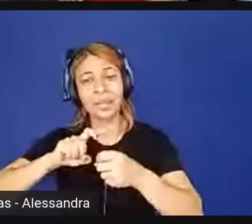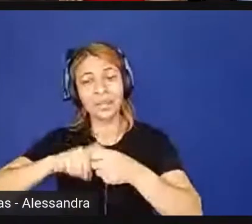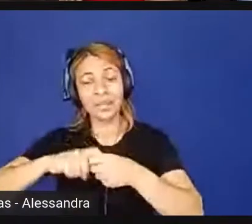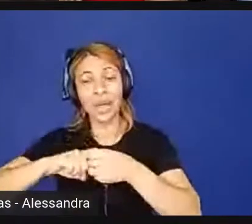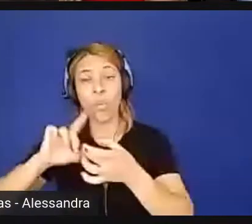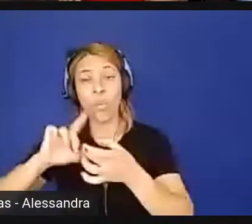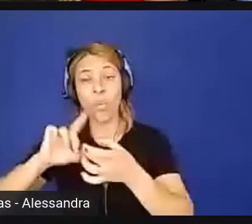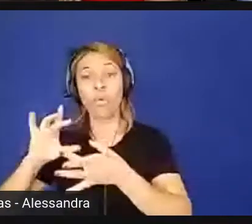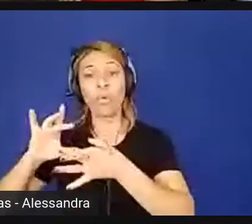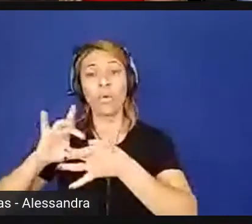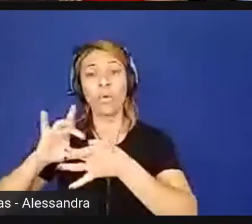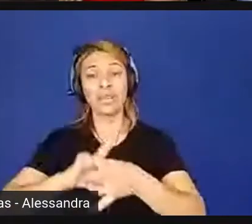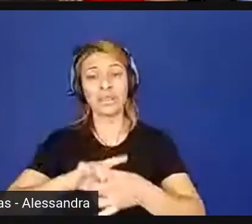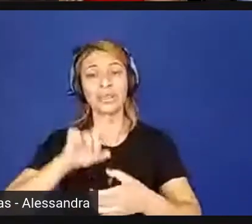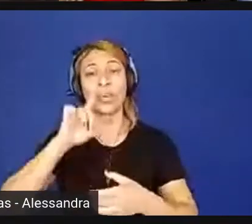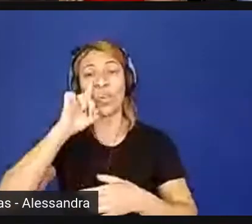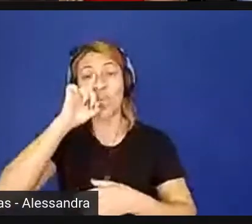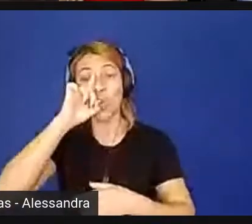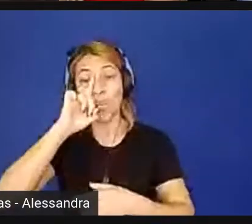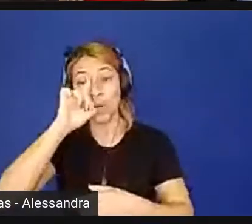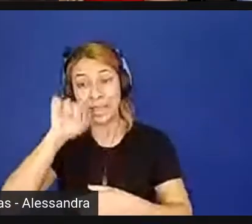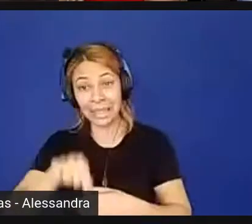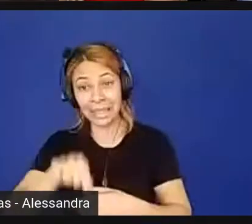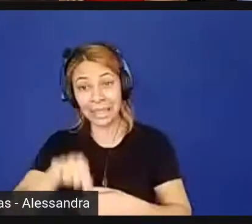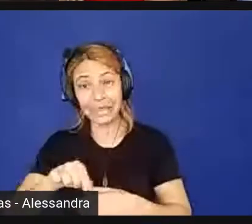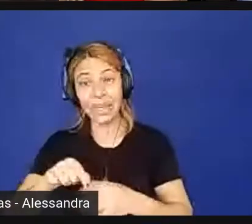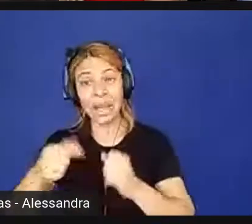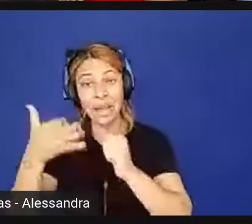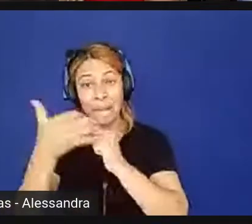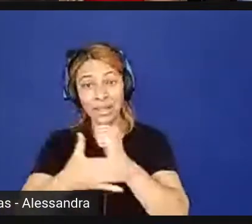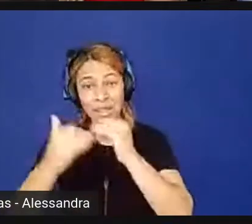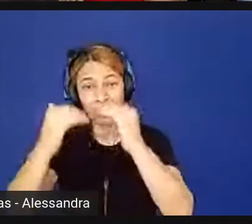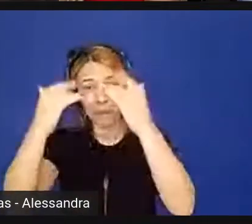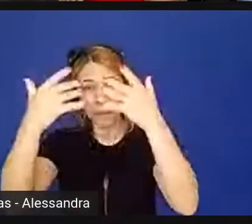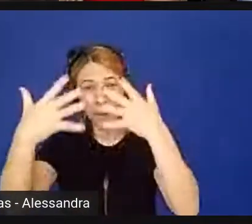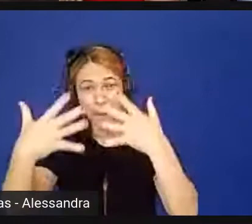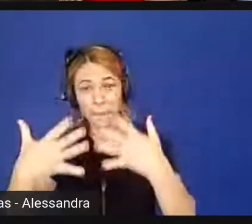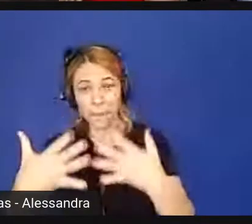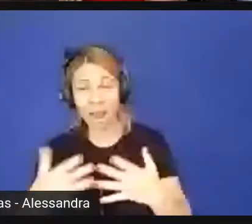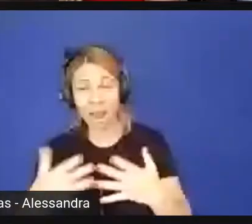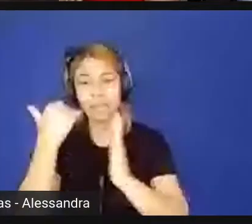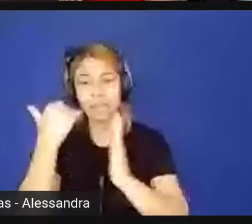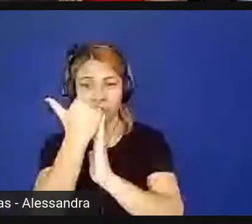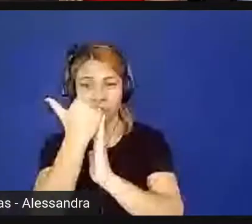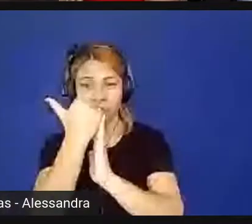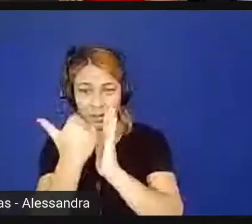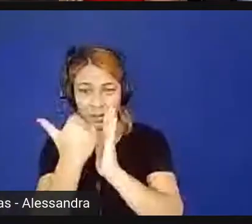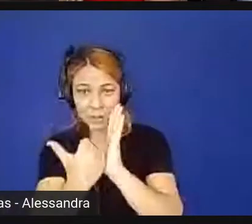ser um risco, e com base nessas idiosincrasias é que vai ser feito um programa de controle para elas.